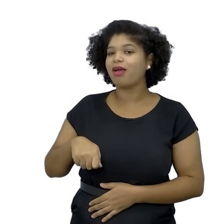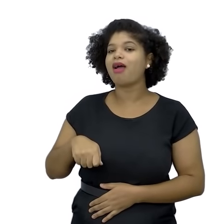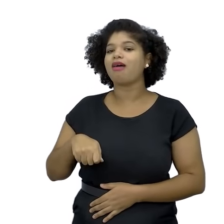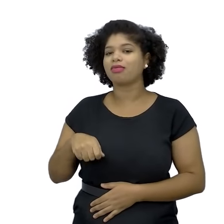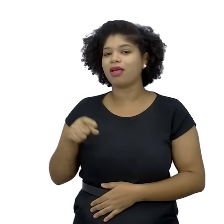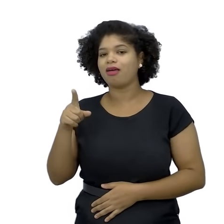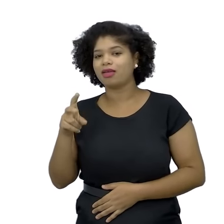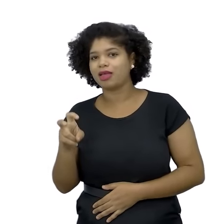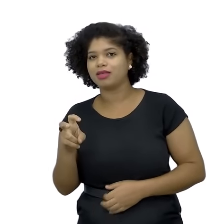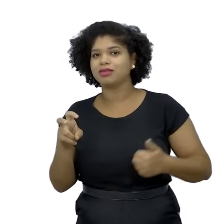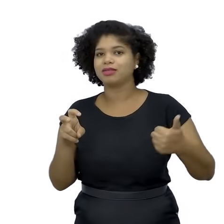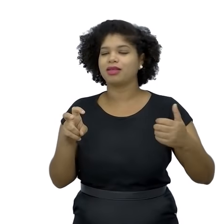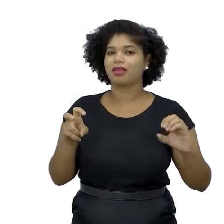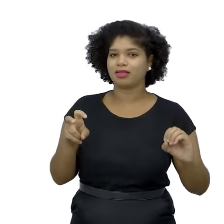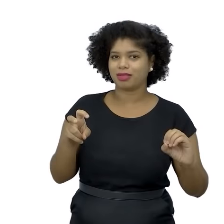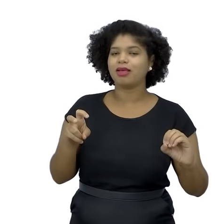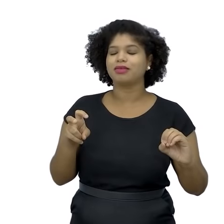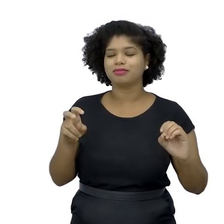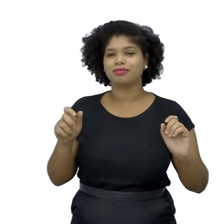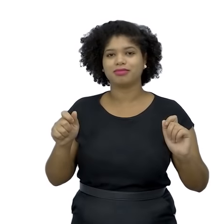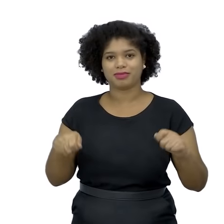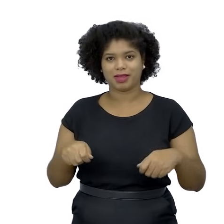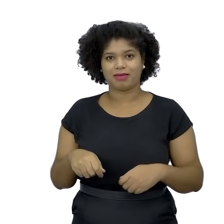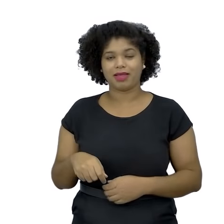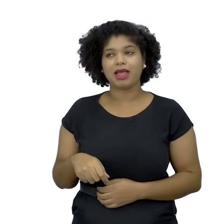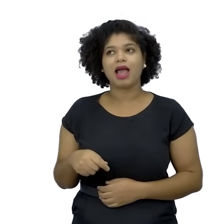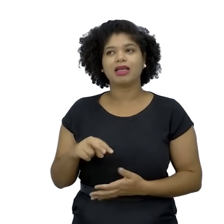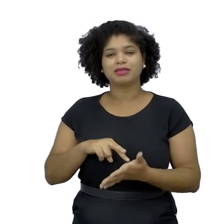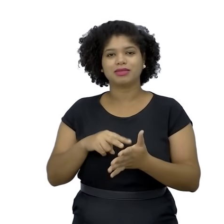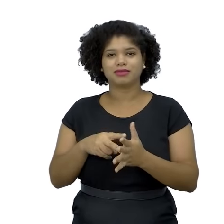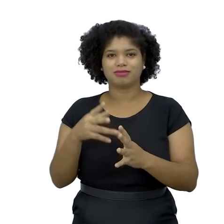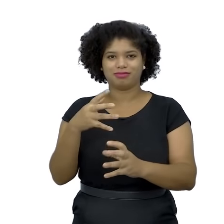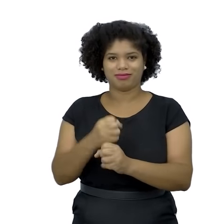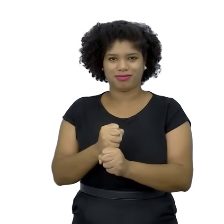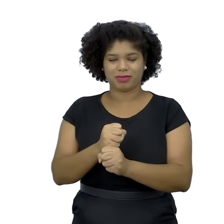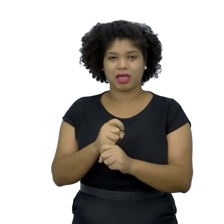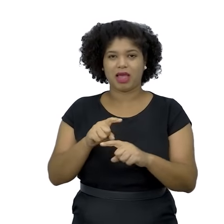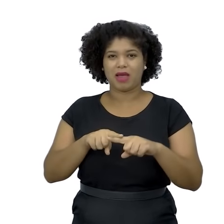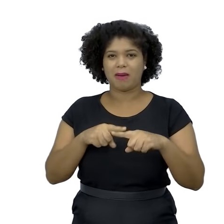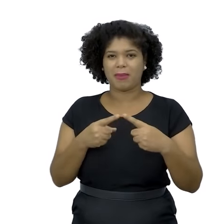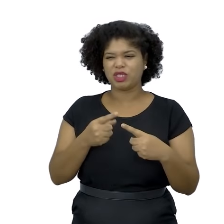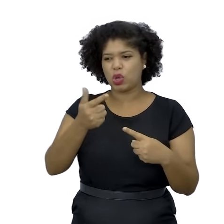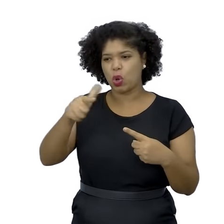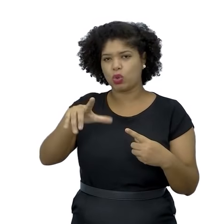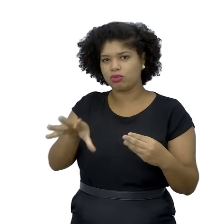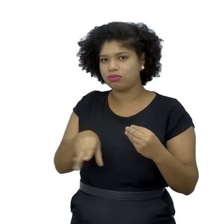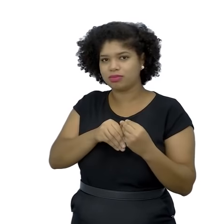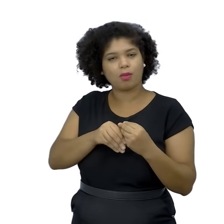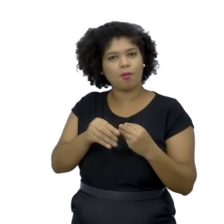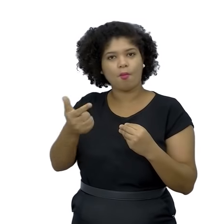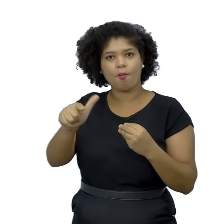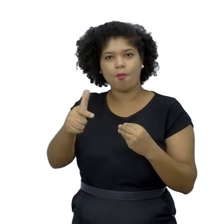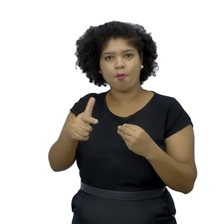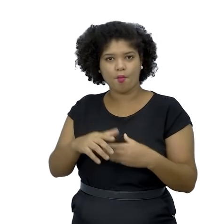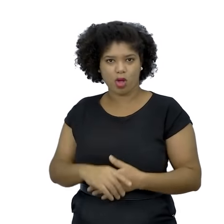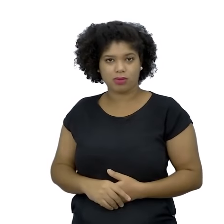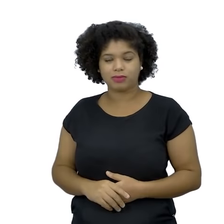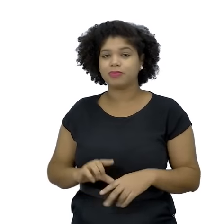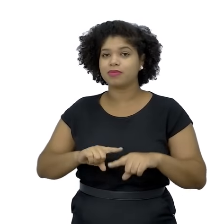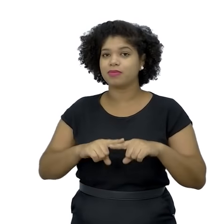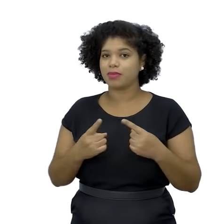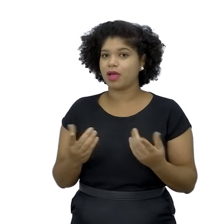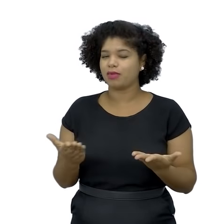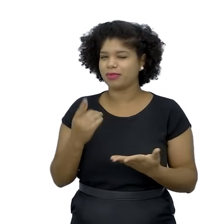representam o todo. E nesse percurso, não houve mudança de quantidades. Já no problema